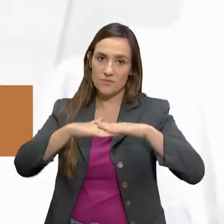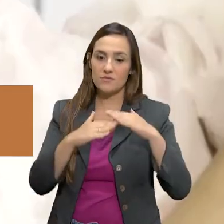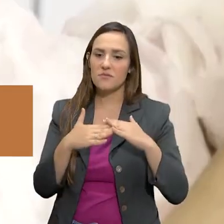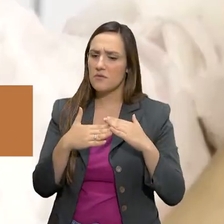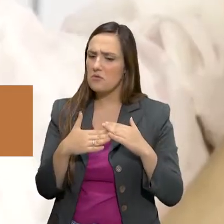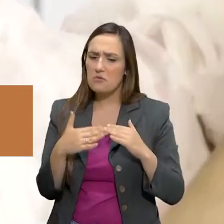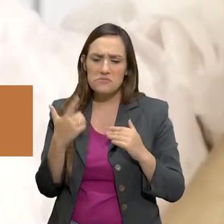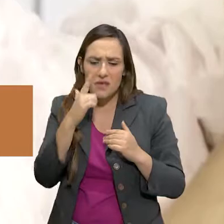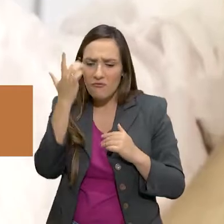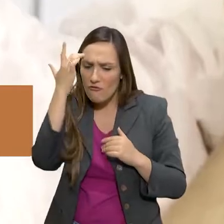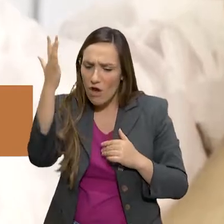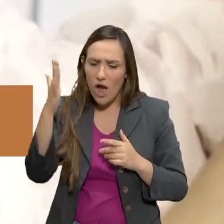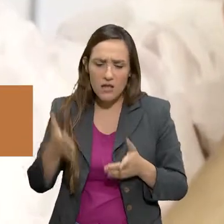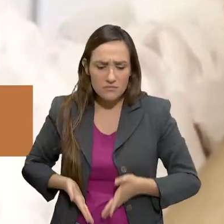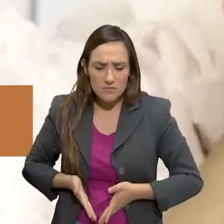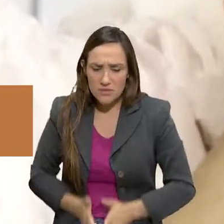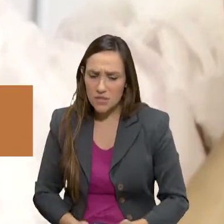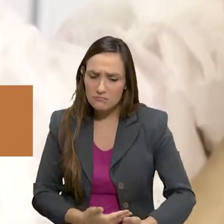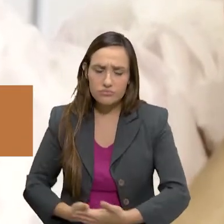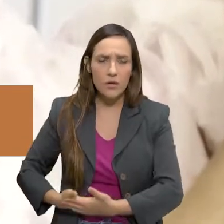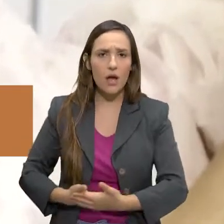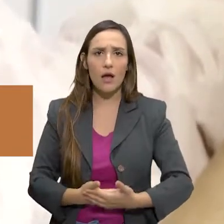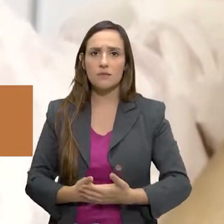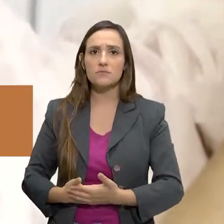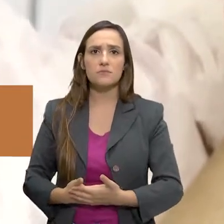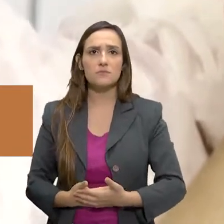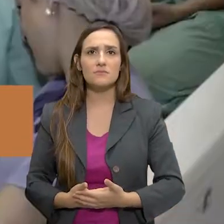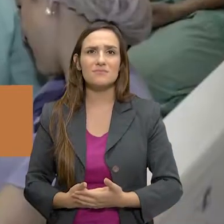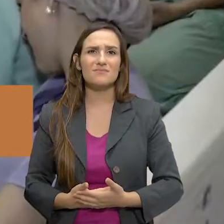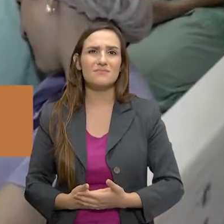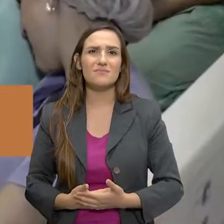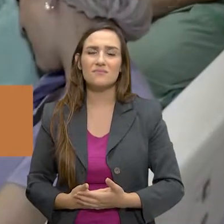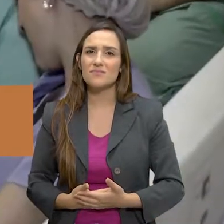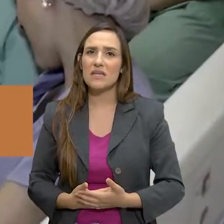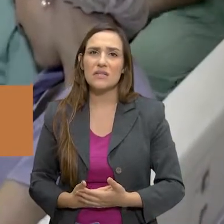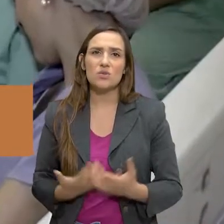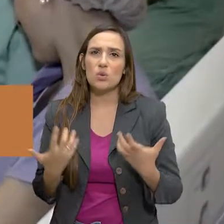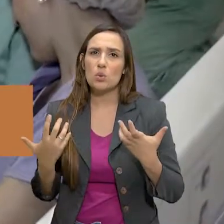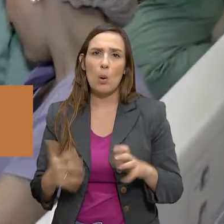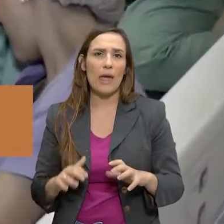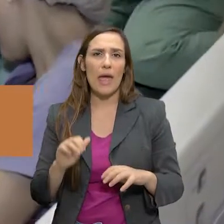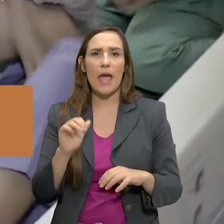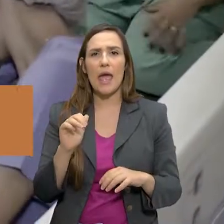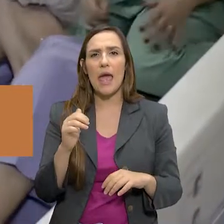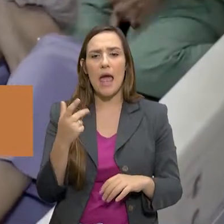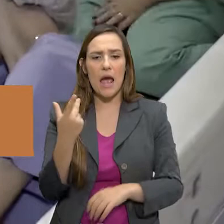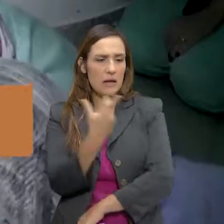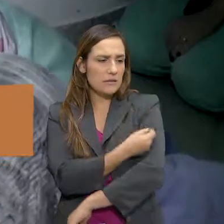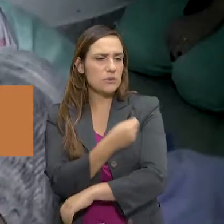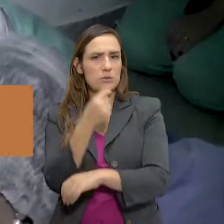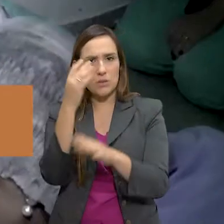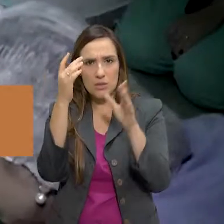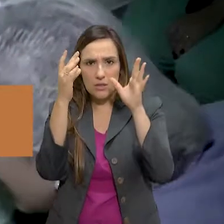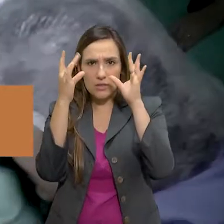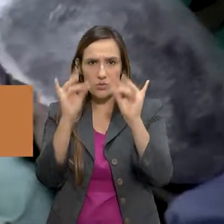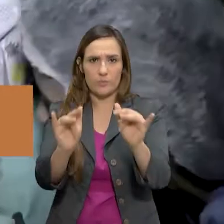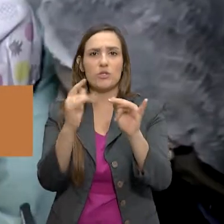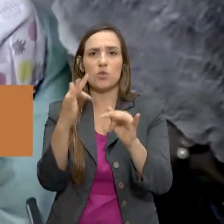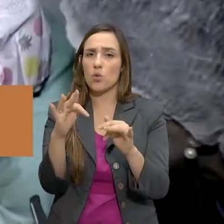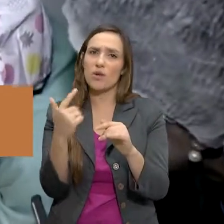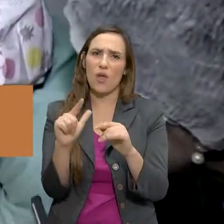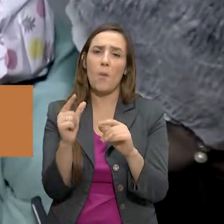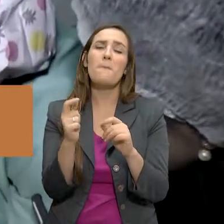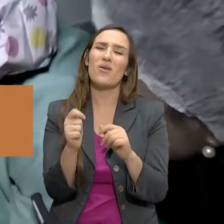para as mulheres, evolui bem o trabalho de parto, as mulheres que têm doula, elas pedem menos